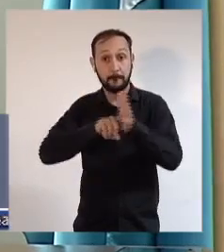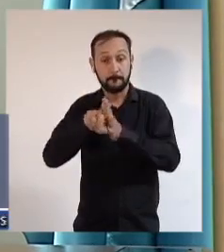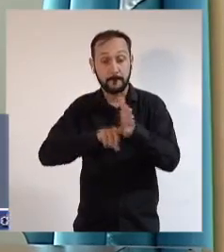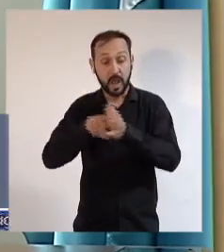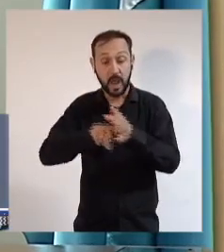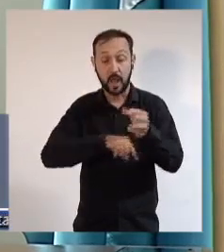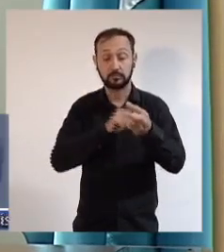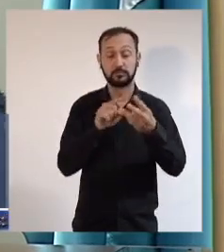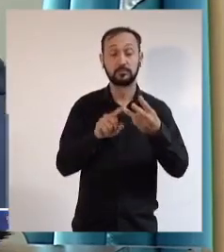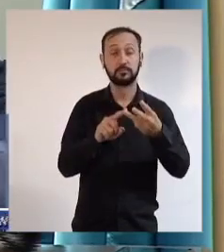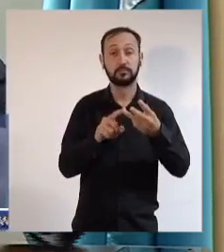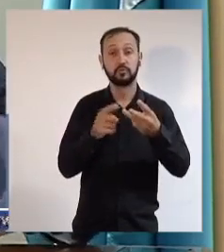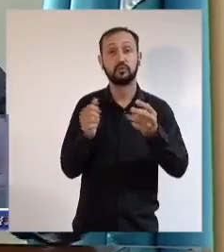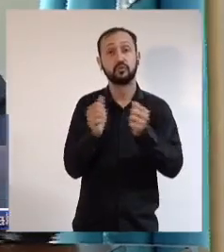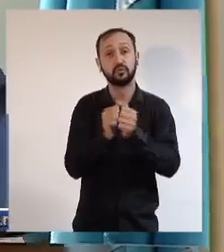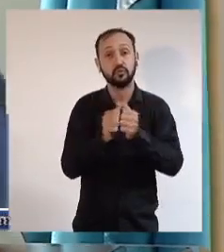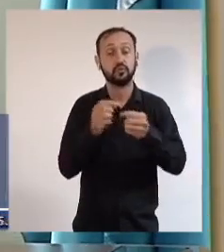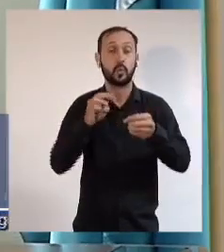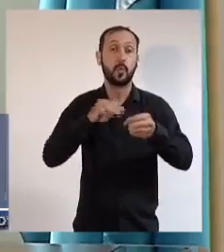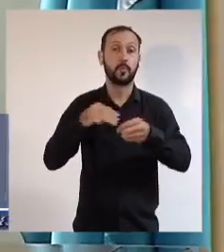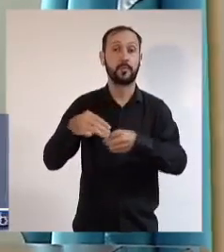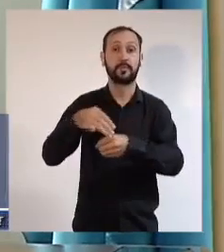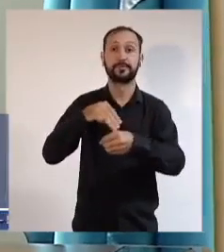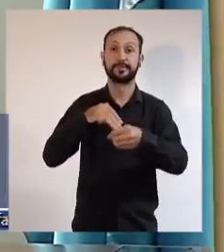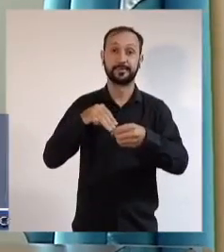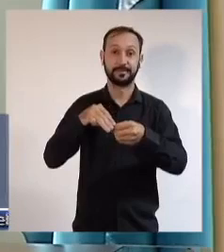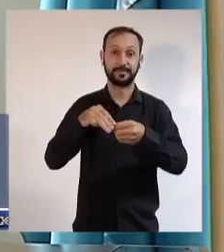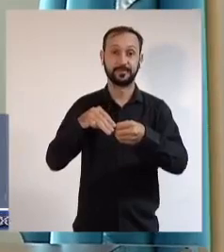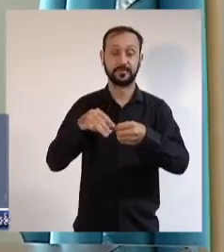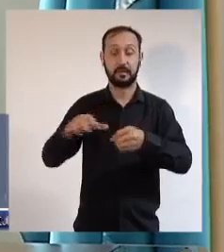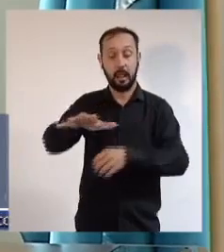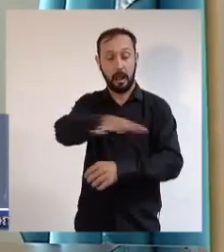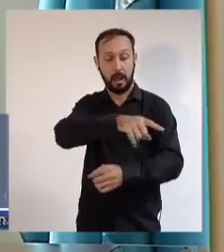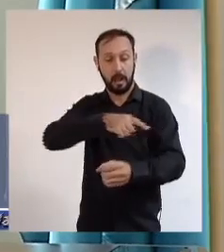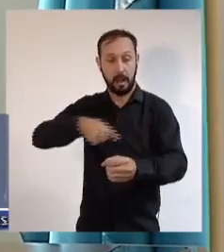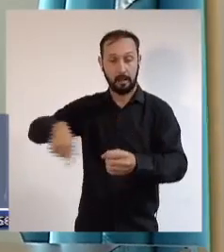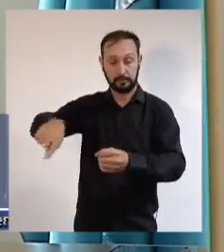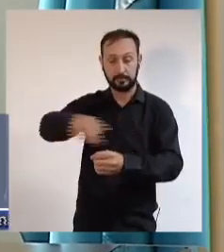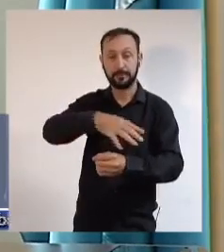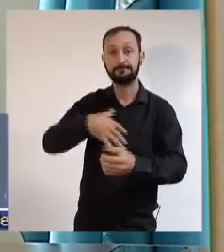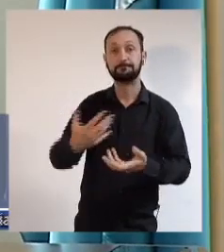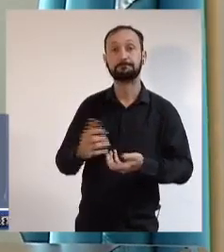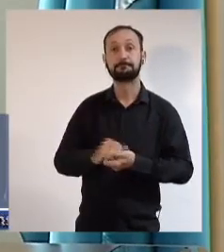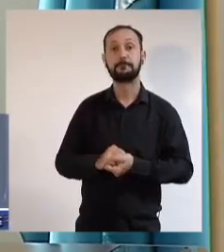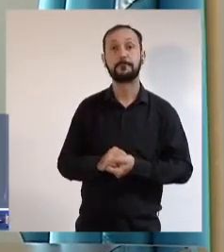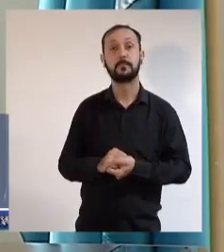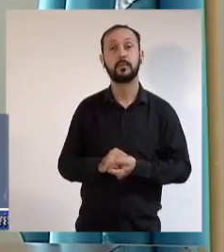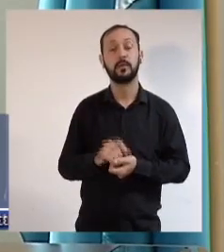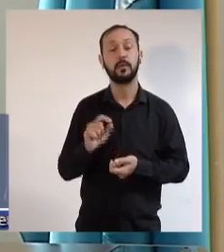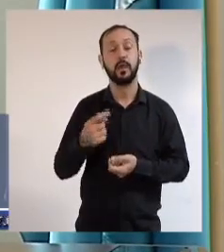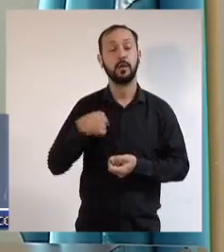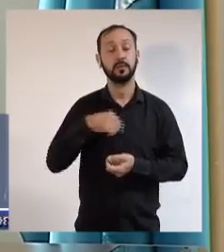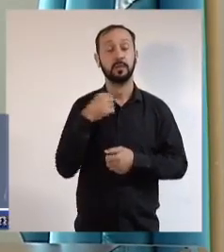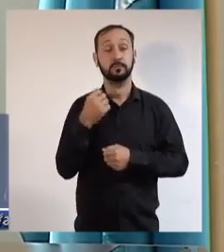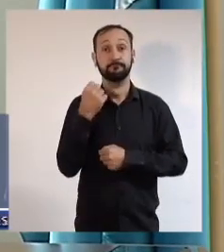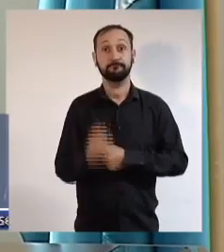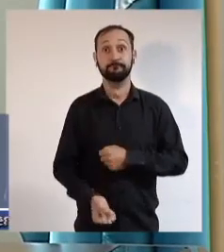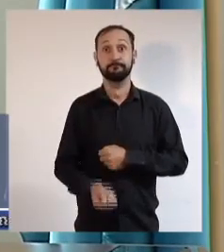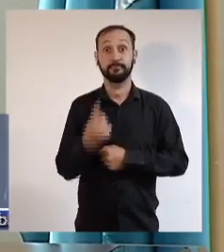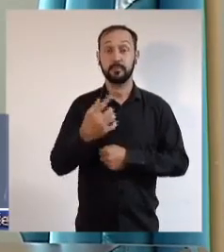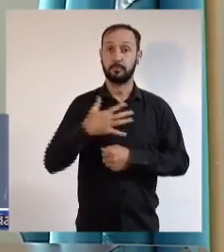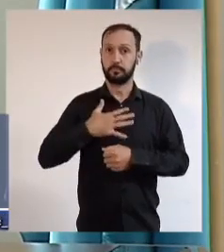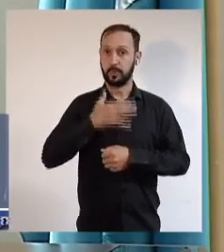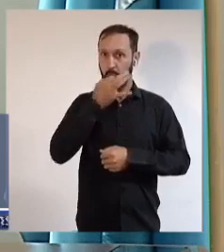junto com os municípios do entorno e ea grande surpresa minha